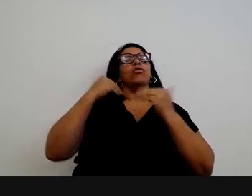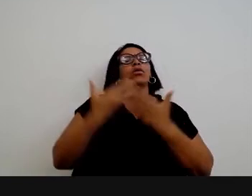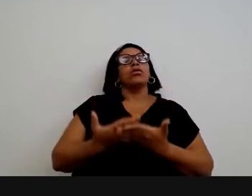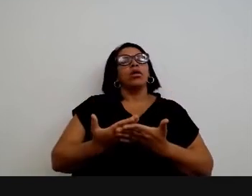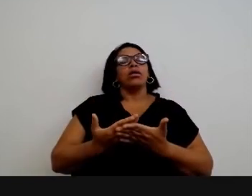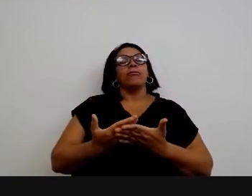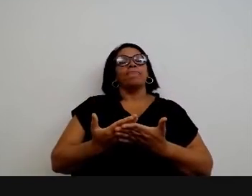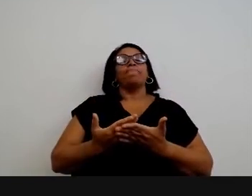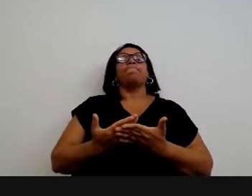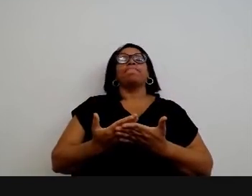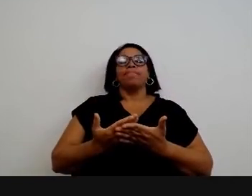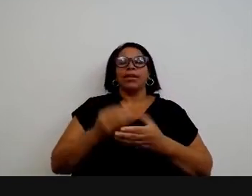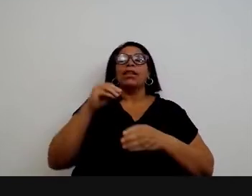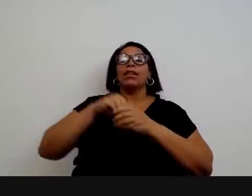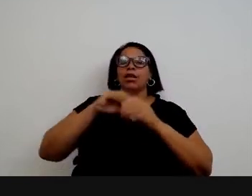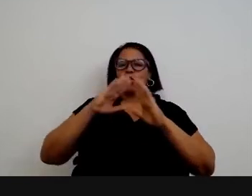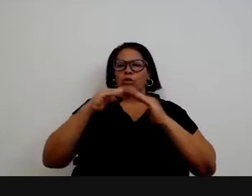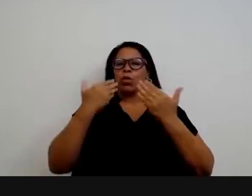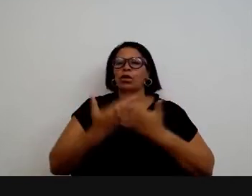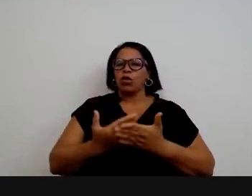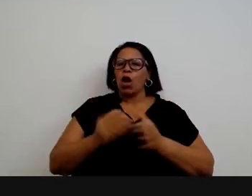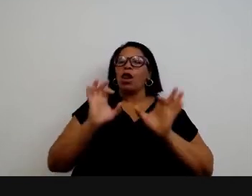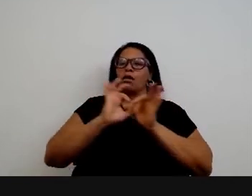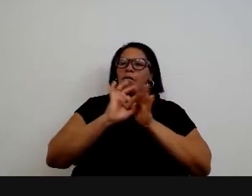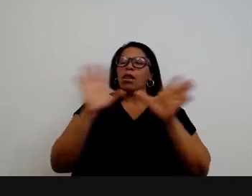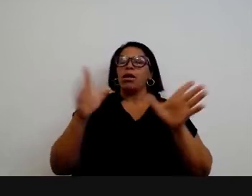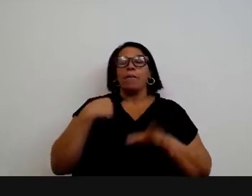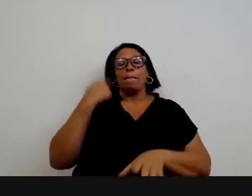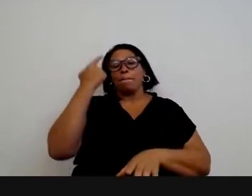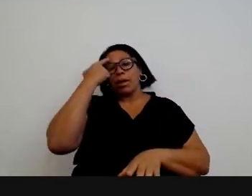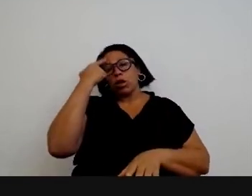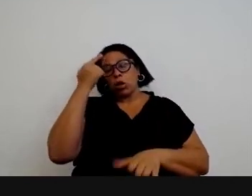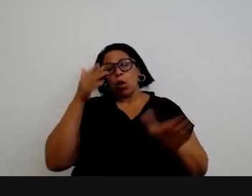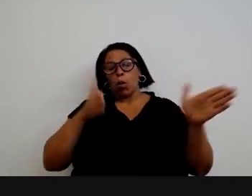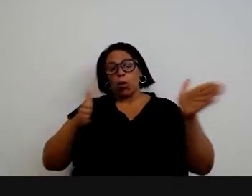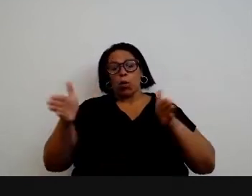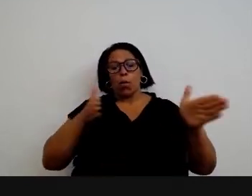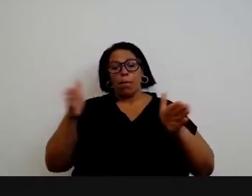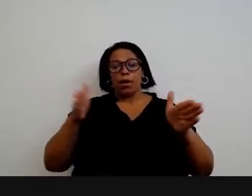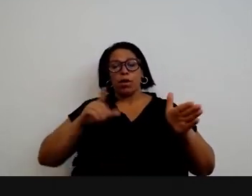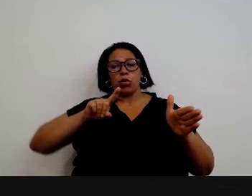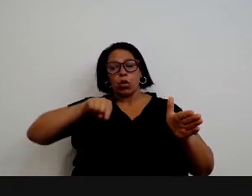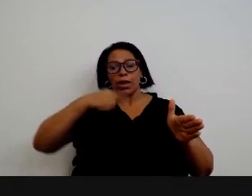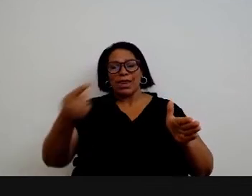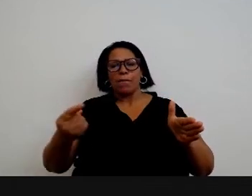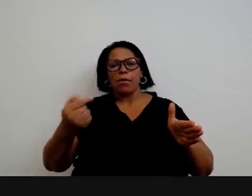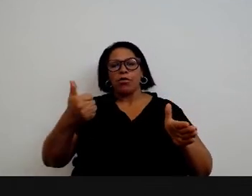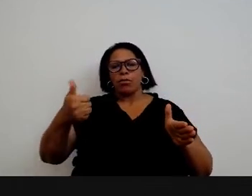democrática e dentro de uma escola para a democracia. No período